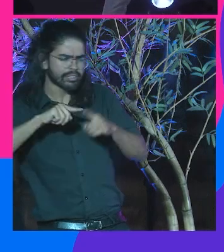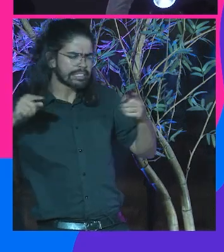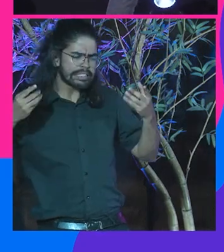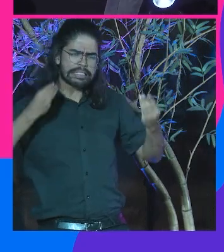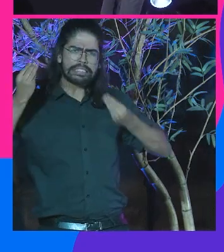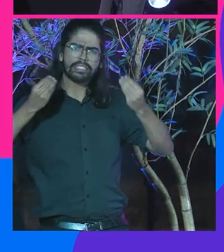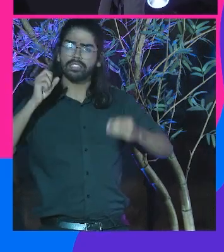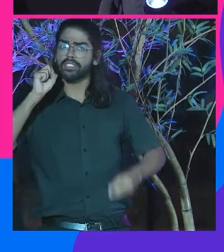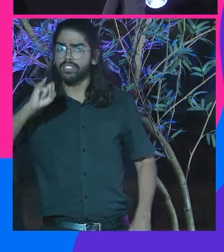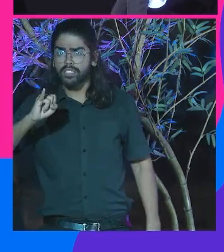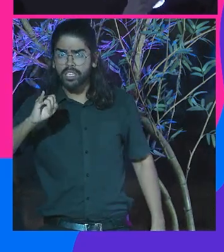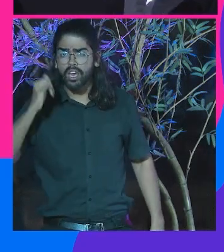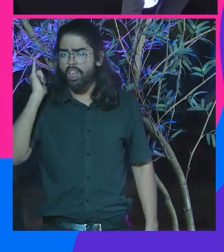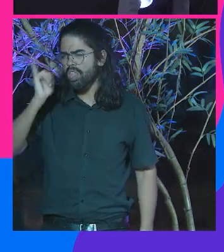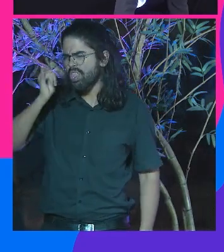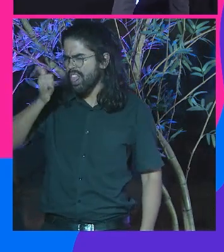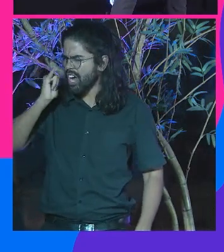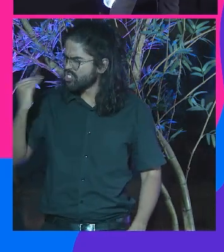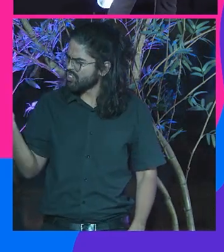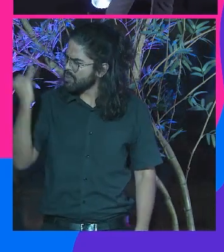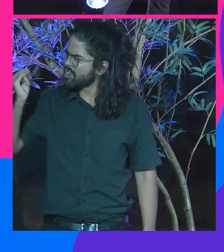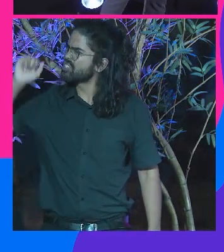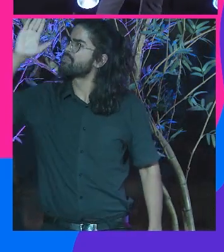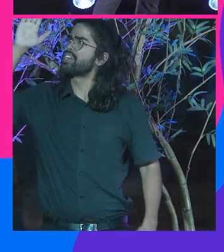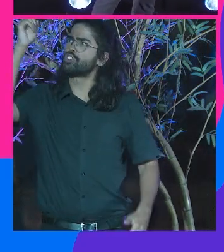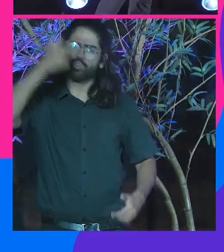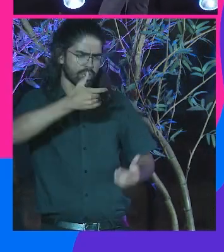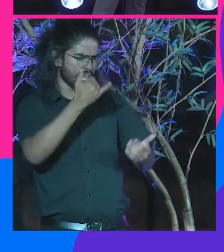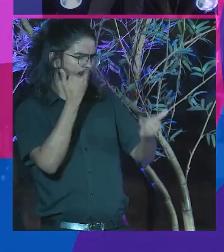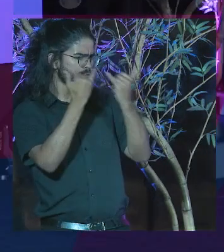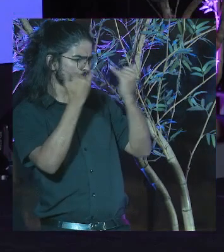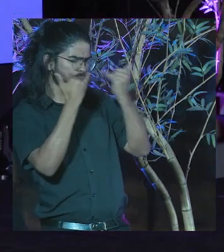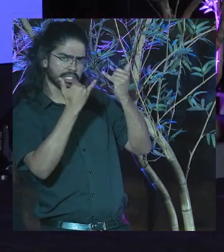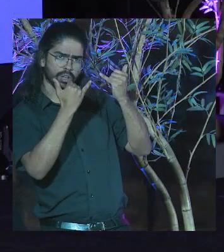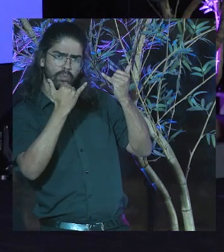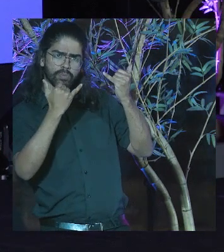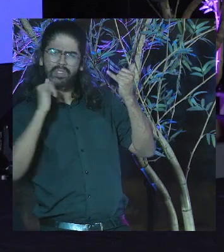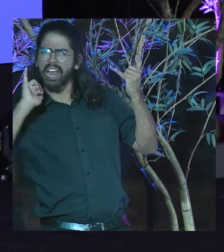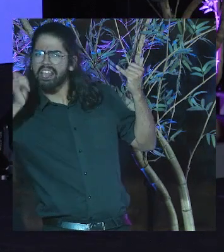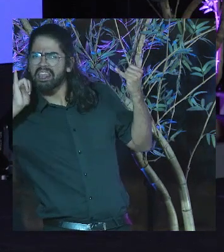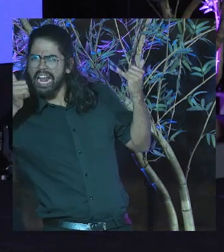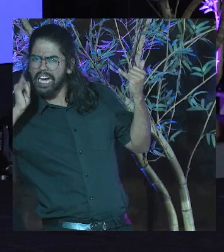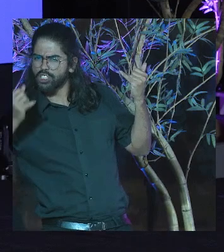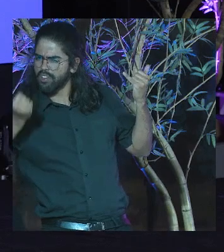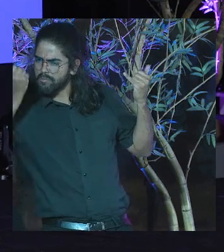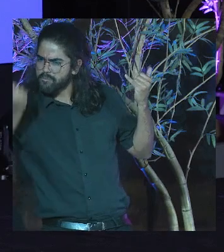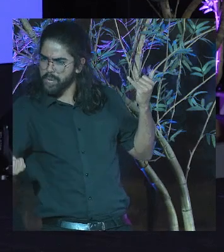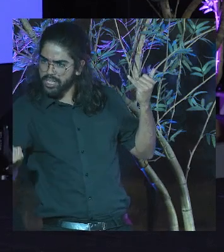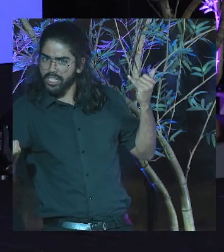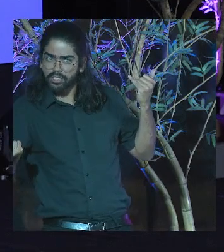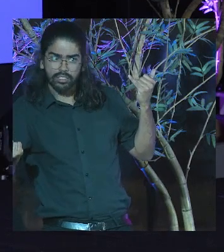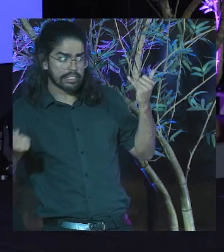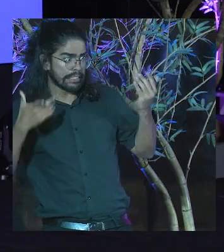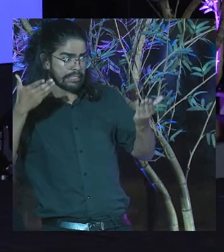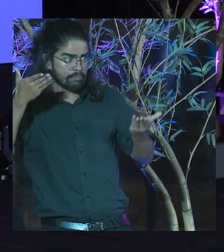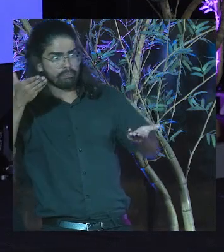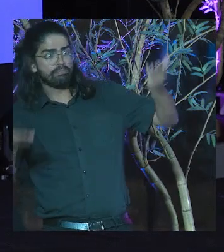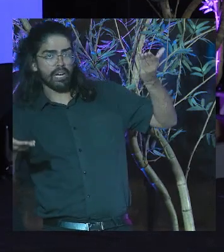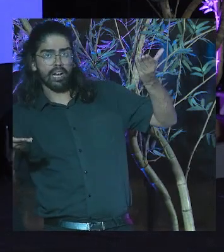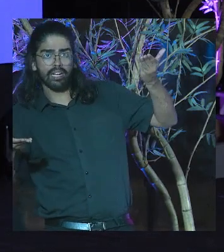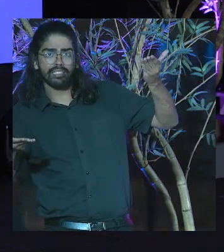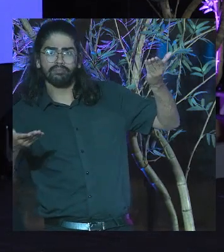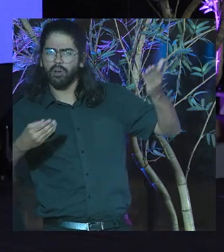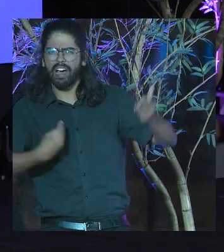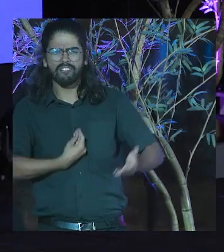a narrativa pesa mais do que os dados, se a narrativa tem um peso maior, eu tenho um risco de distorção